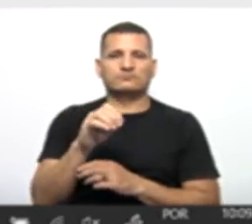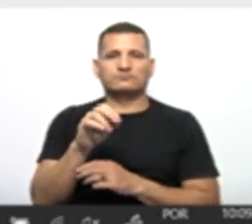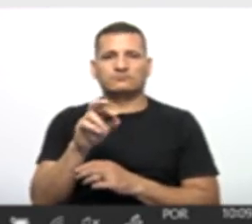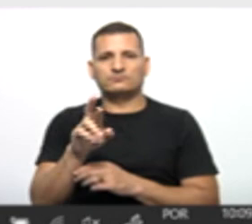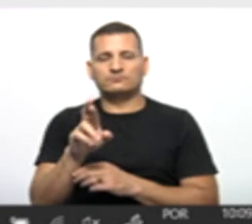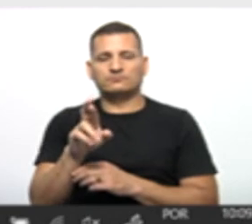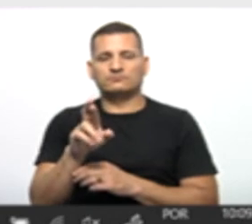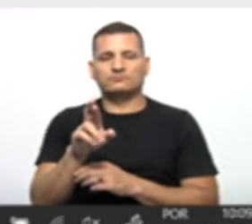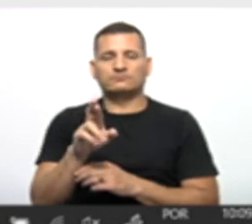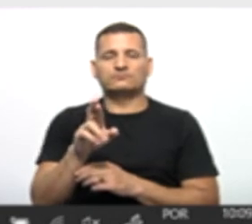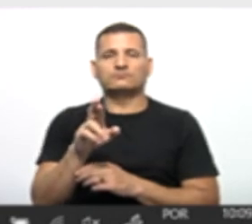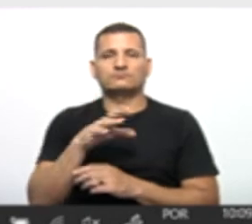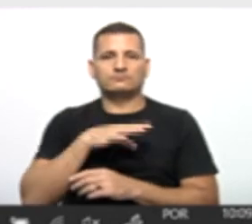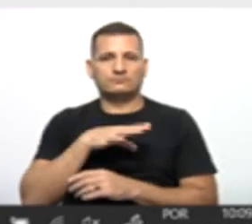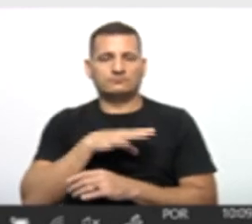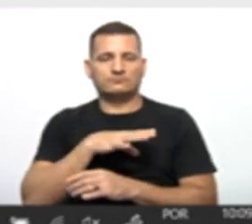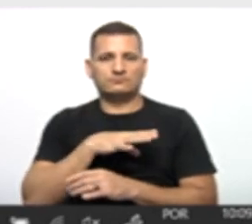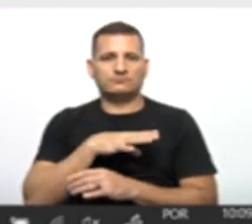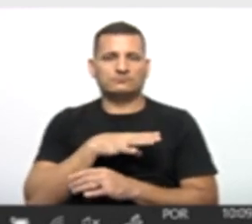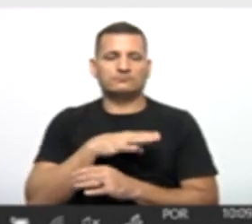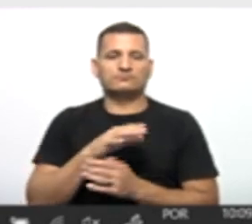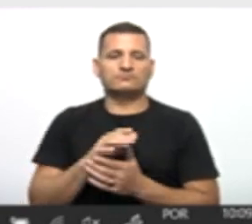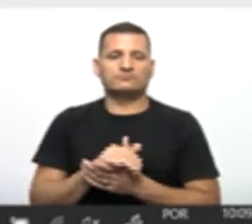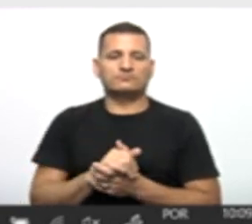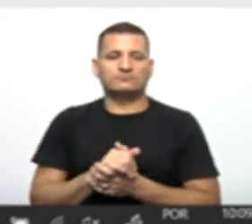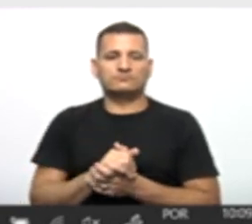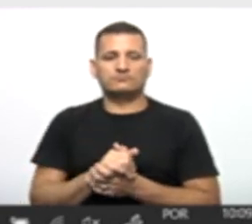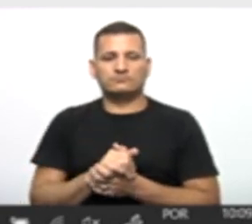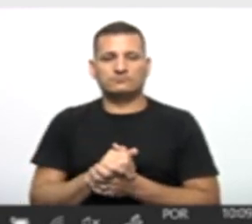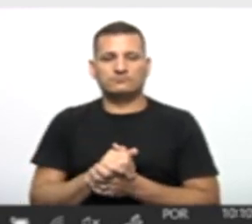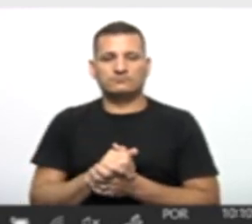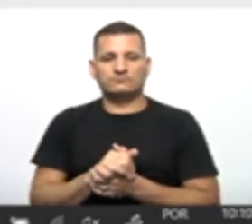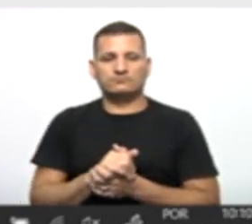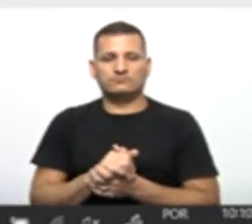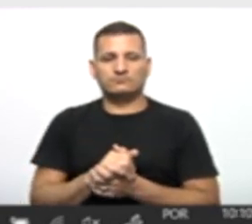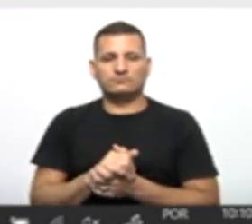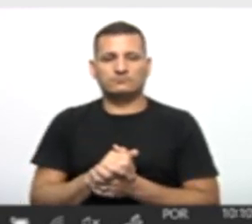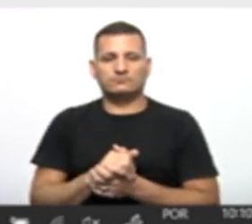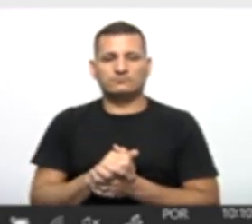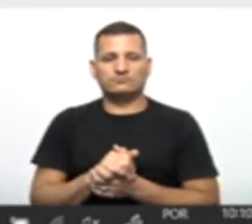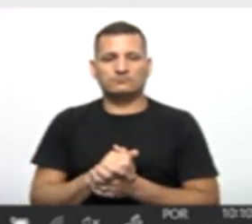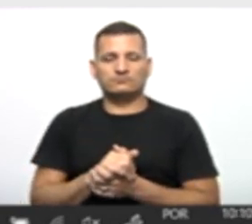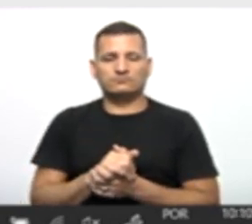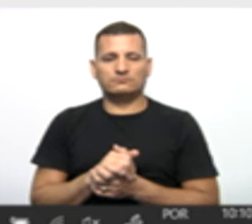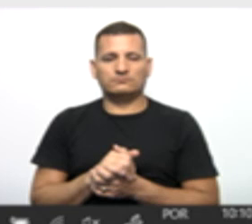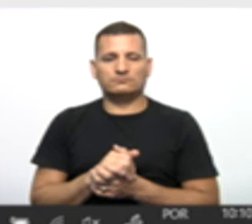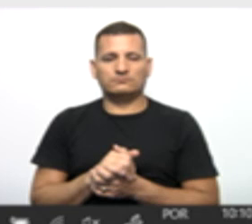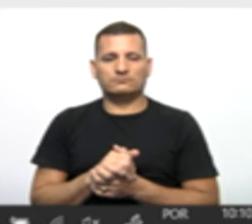você fica com uma chave primária que já